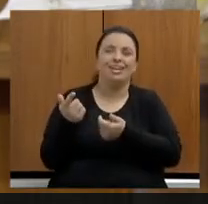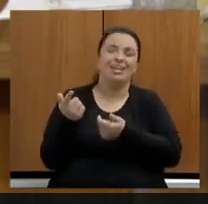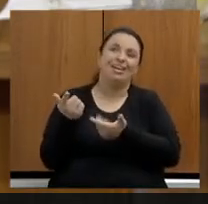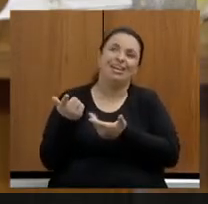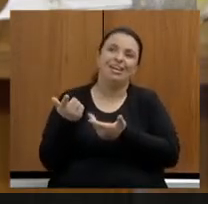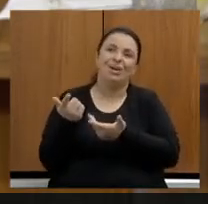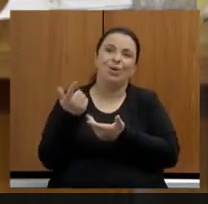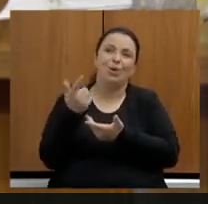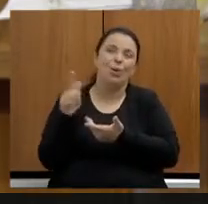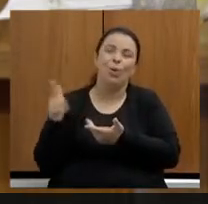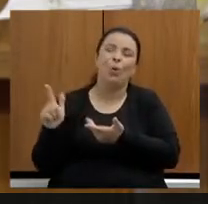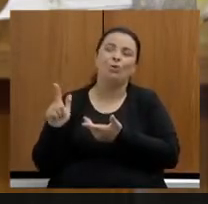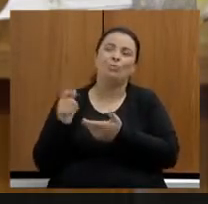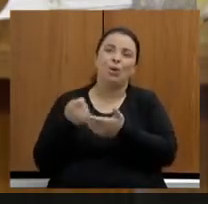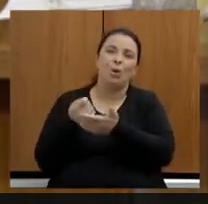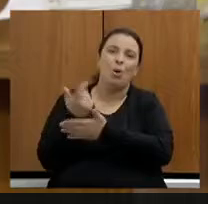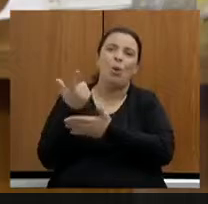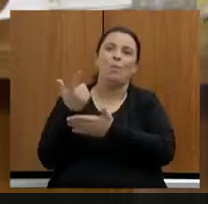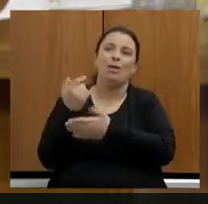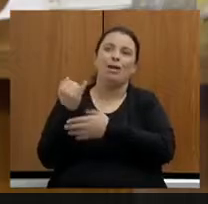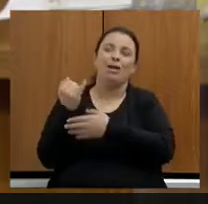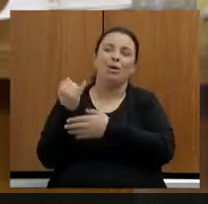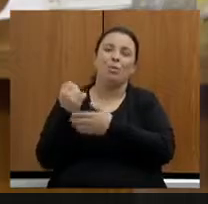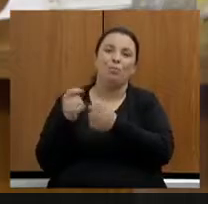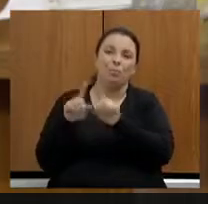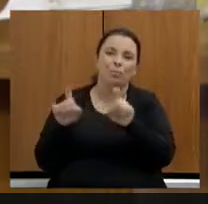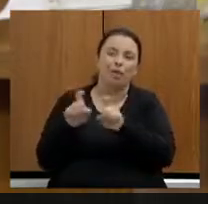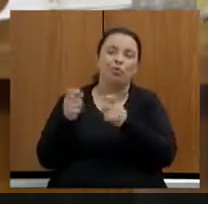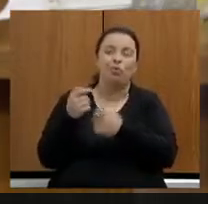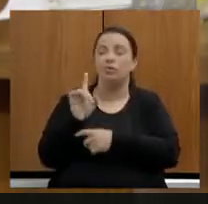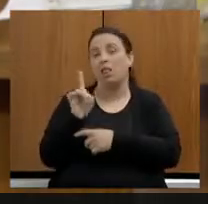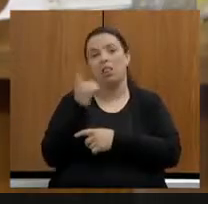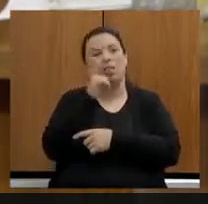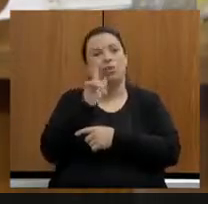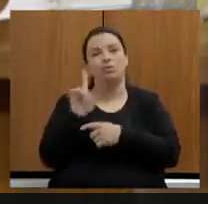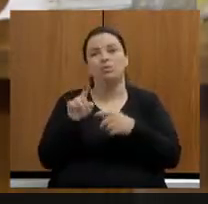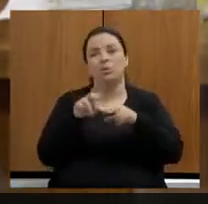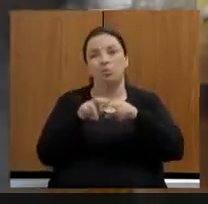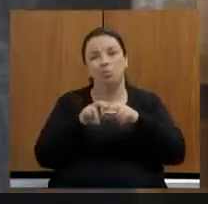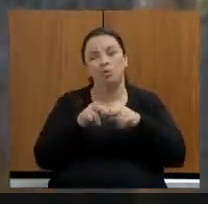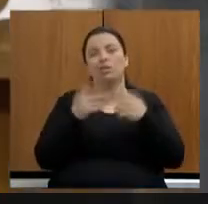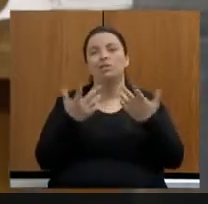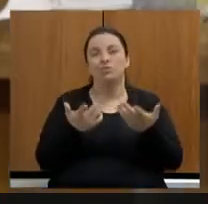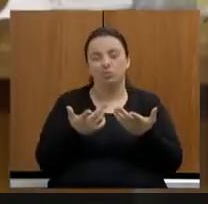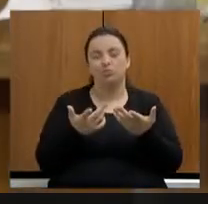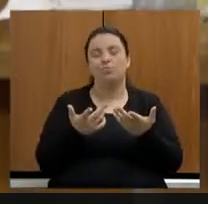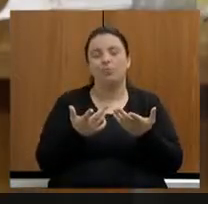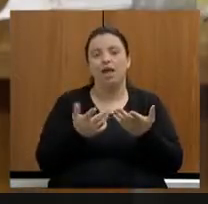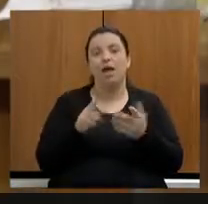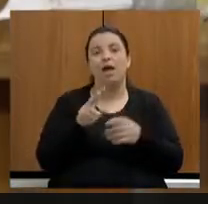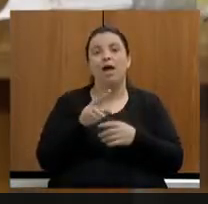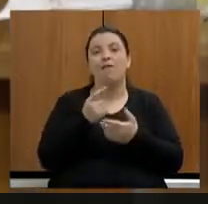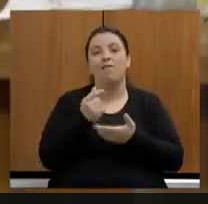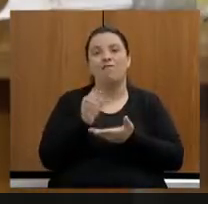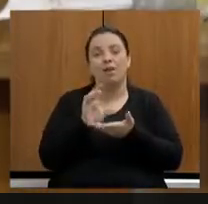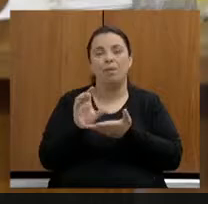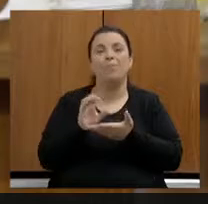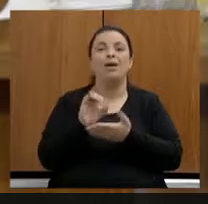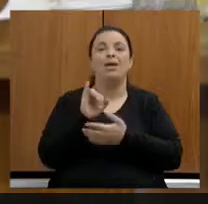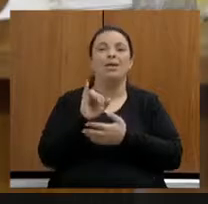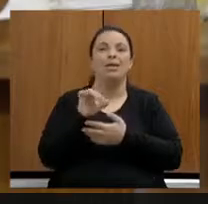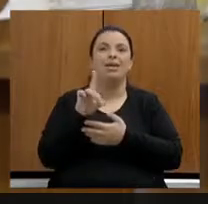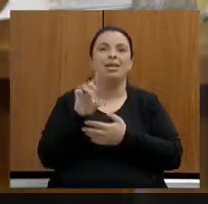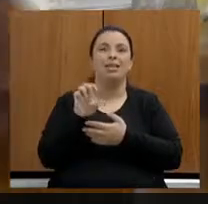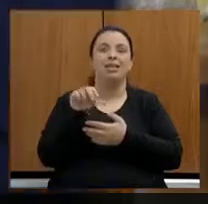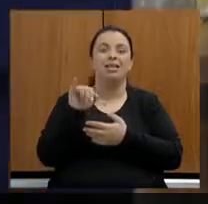é jurídica administrativa No que diz respeito a verba indenizatória para fechar já chegou